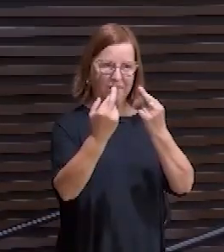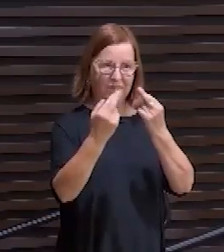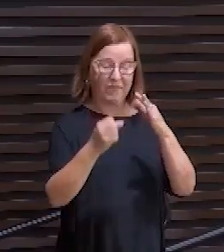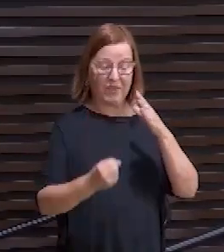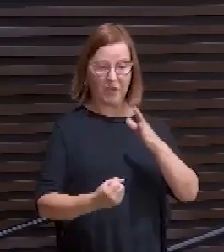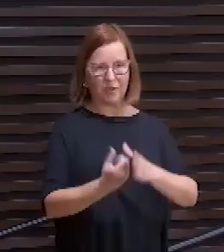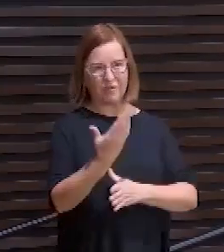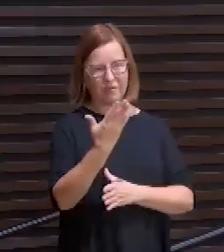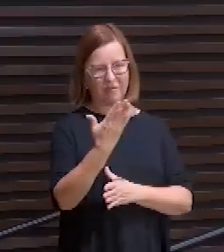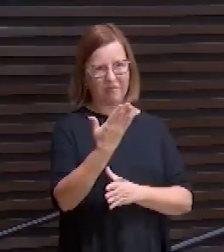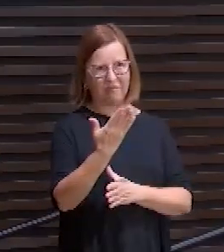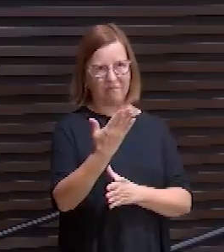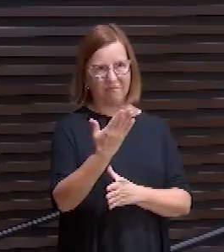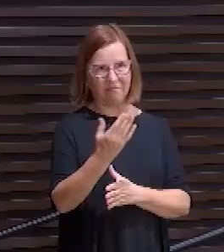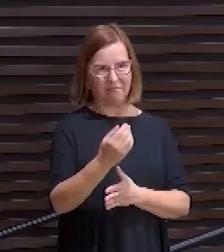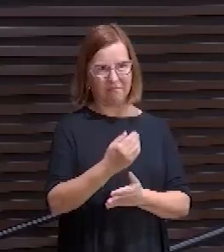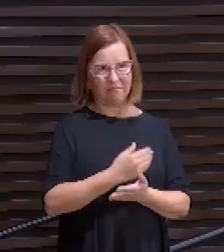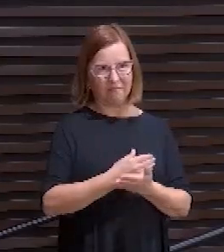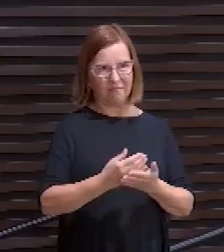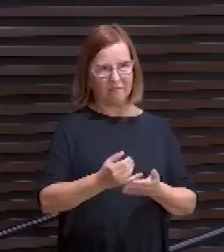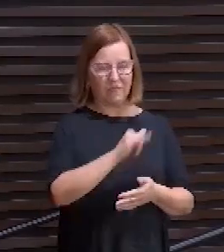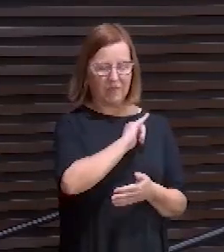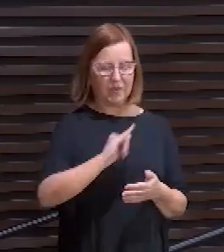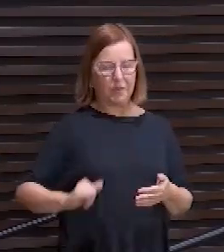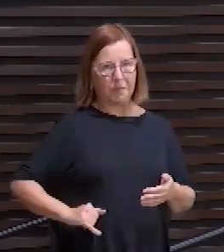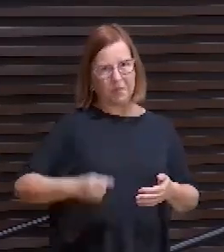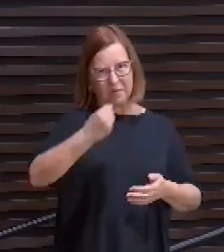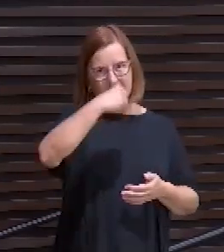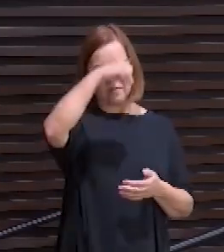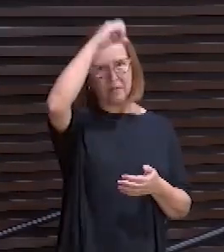surgem a partir do Império Romano.